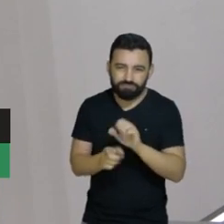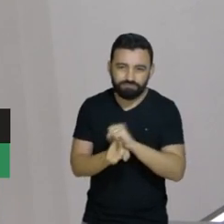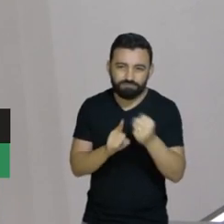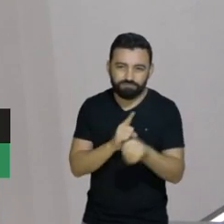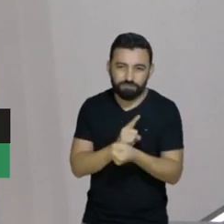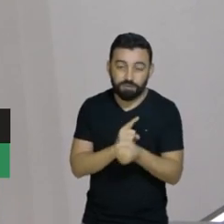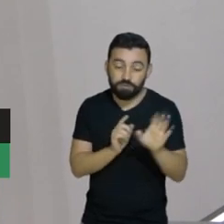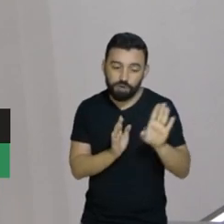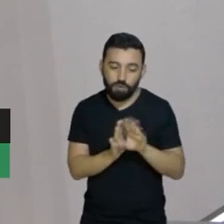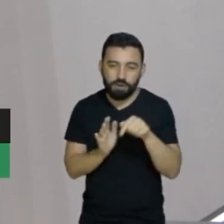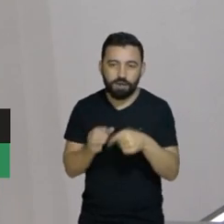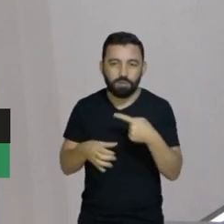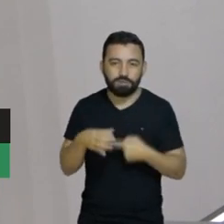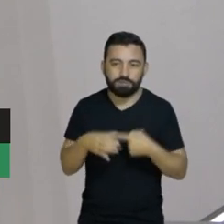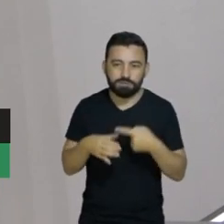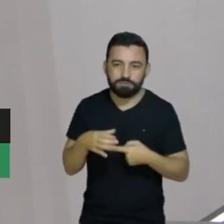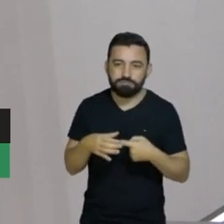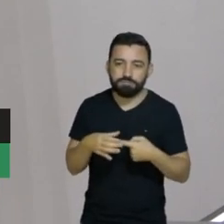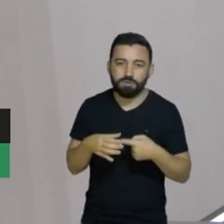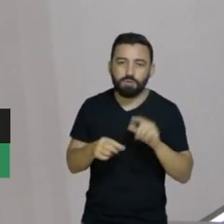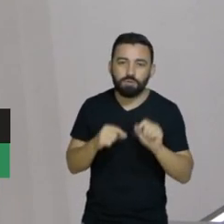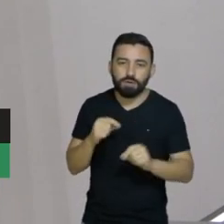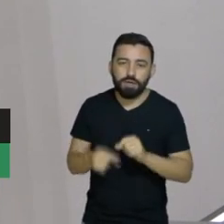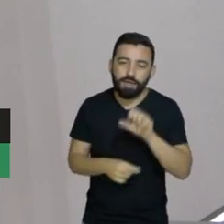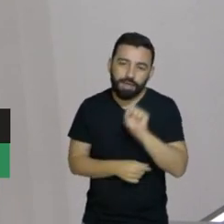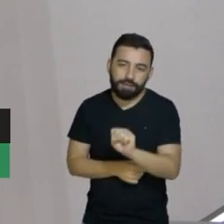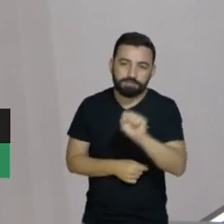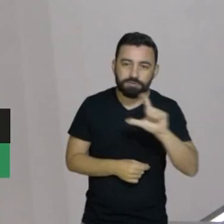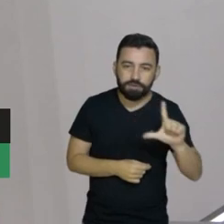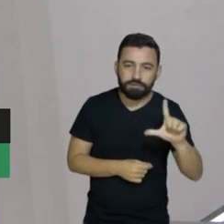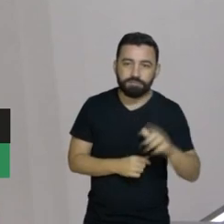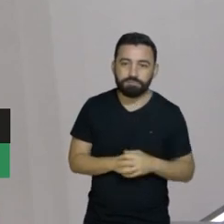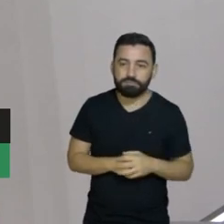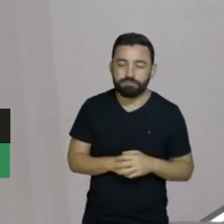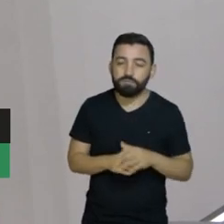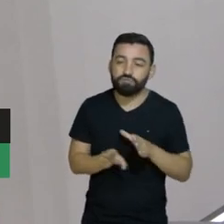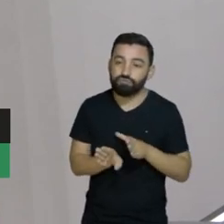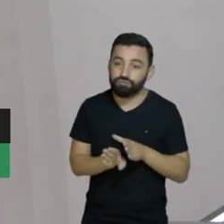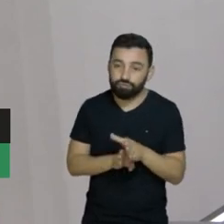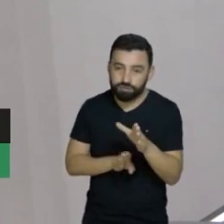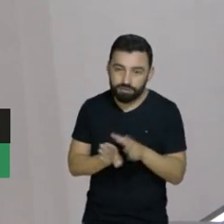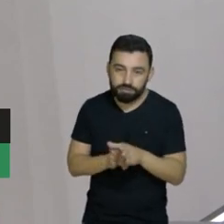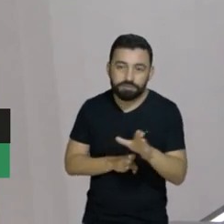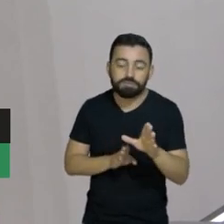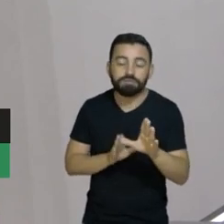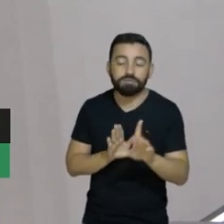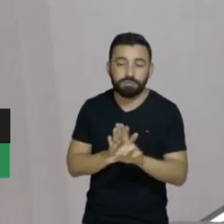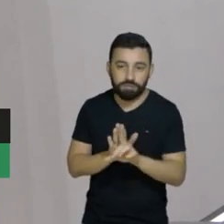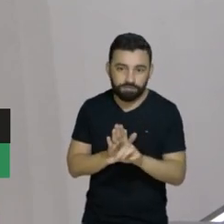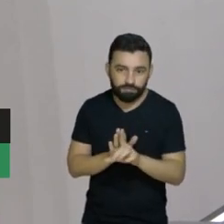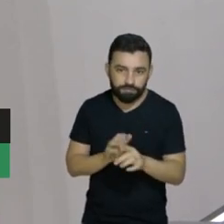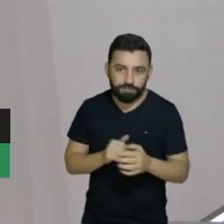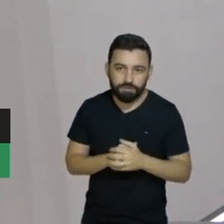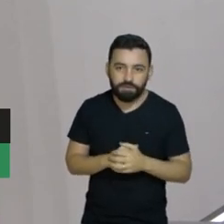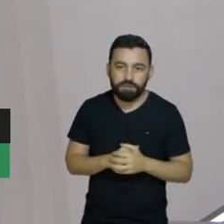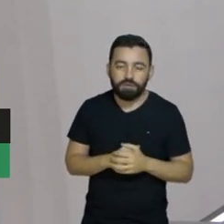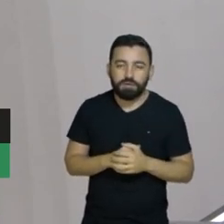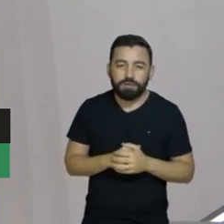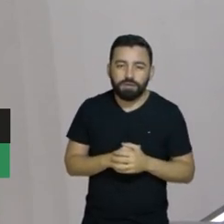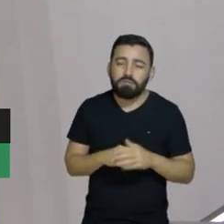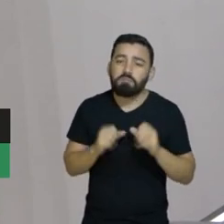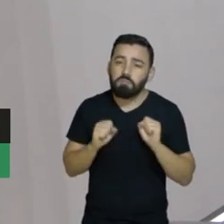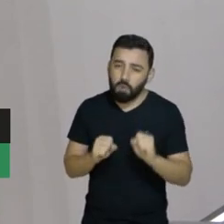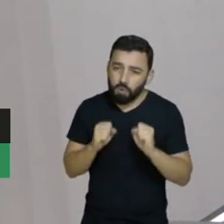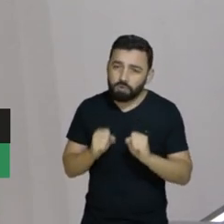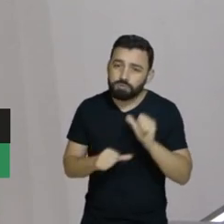à comissão como uma SL, Sugestão Legislativa, que pode se transformar